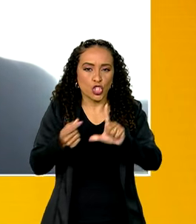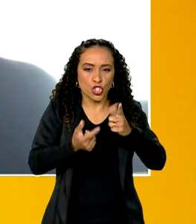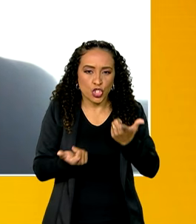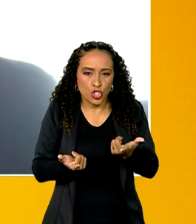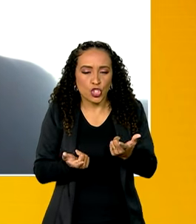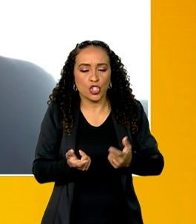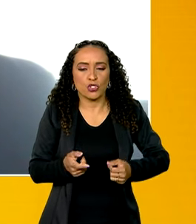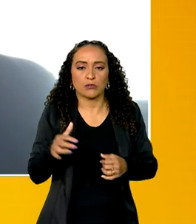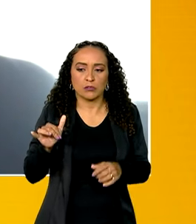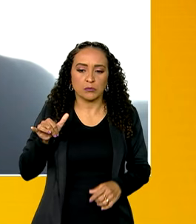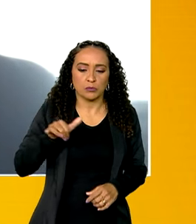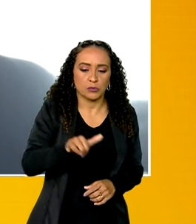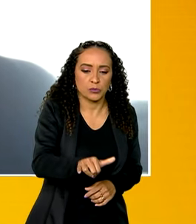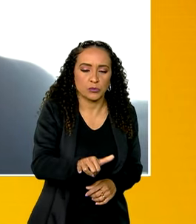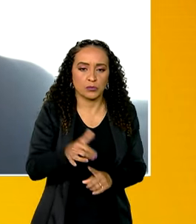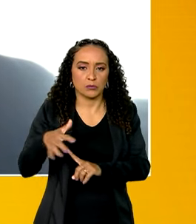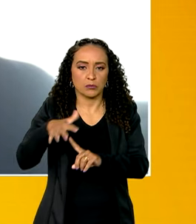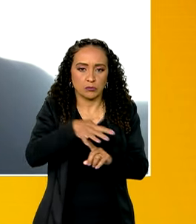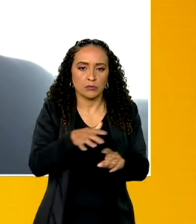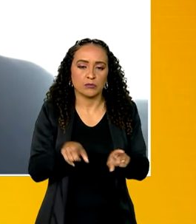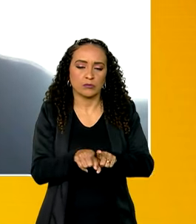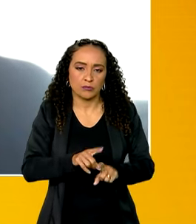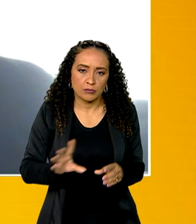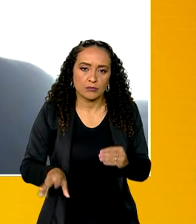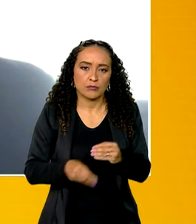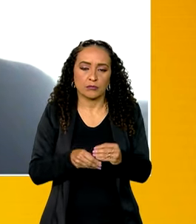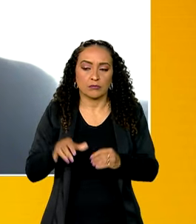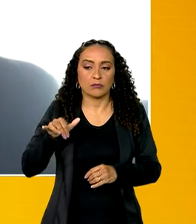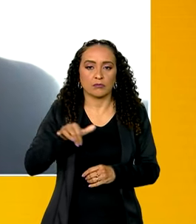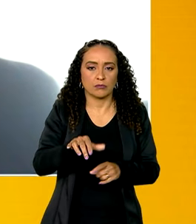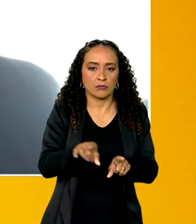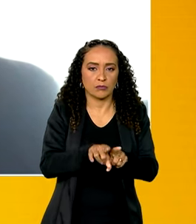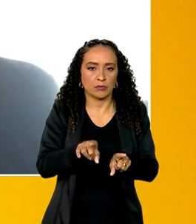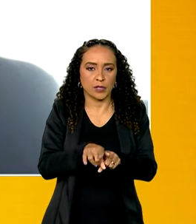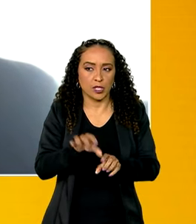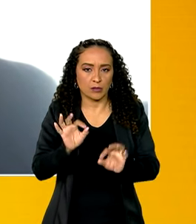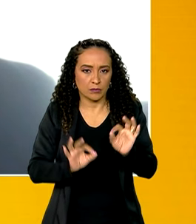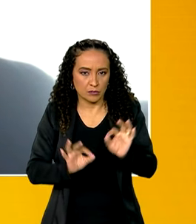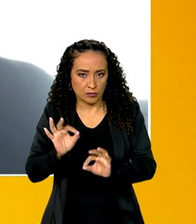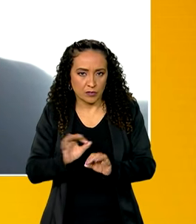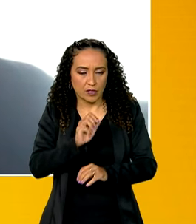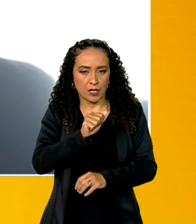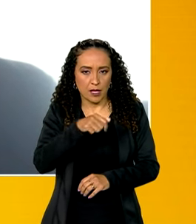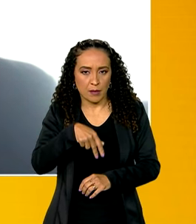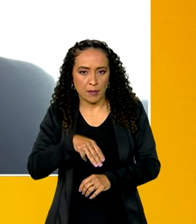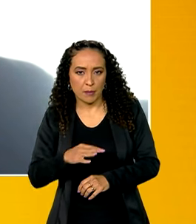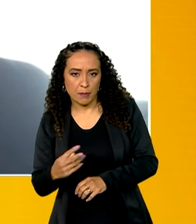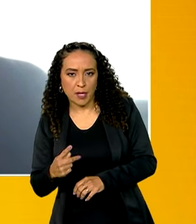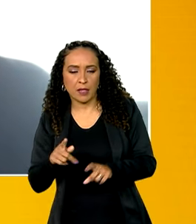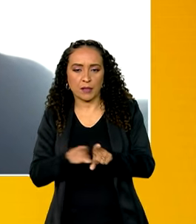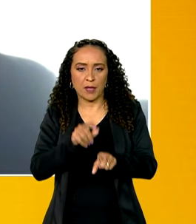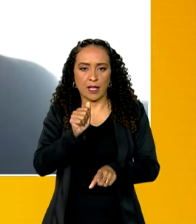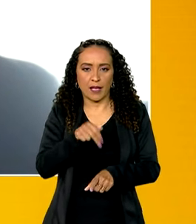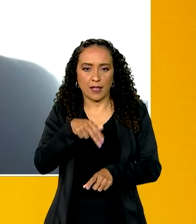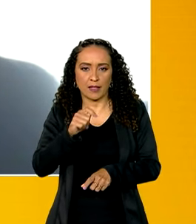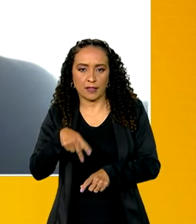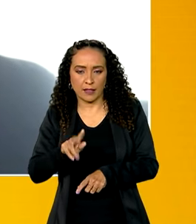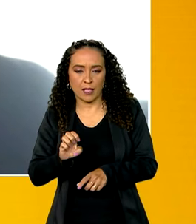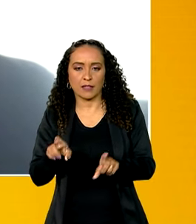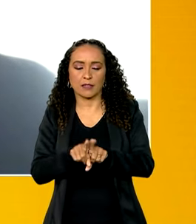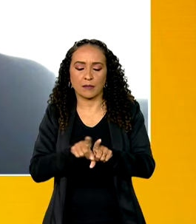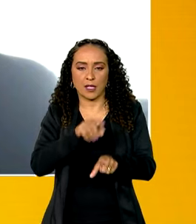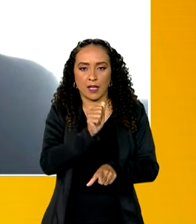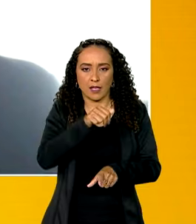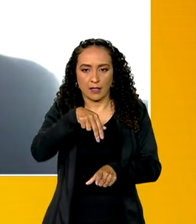pouso, aeronaves. Agregamos na operação as agências também reguladoras, a ANP, a ANAC, a NTT, para ajudar